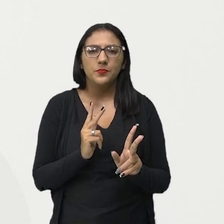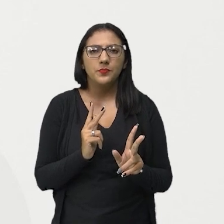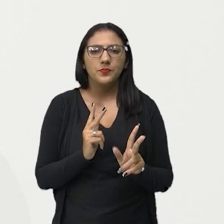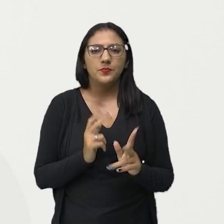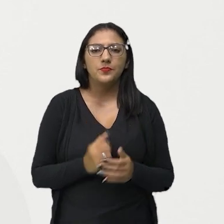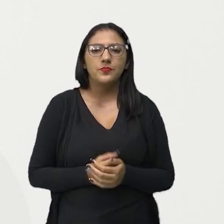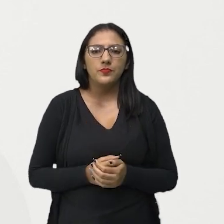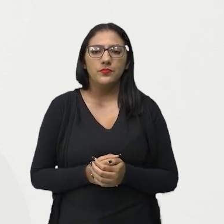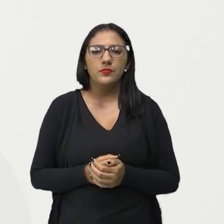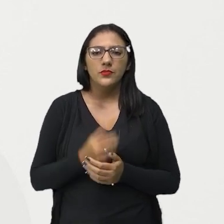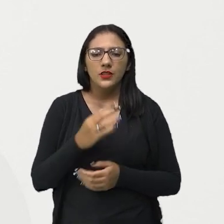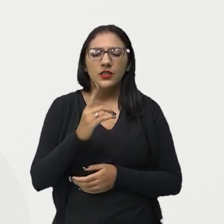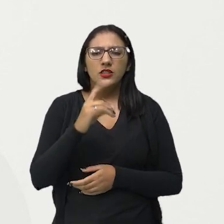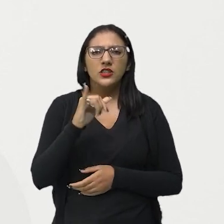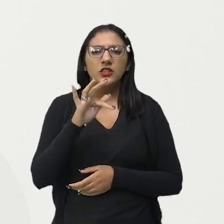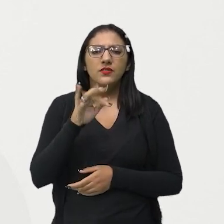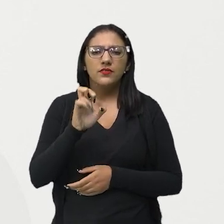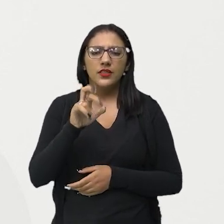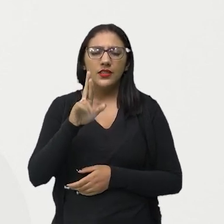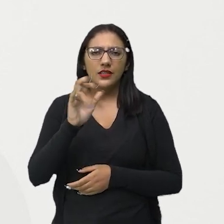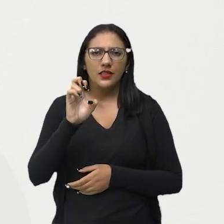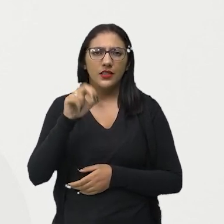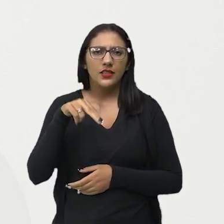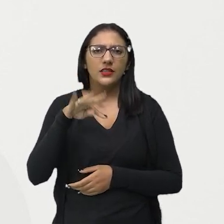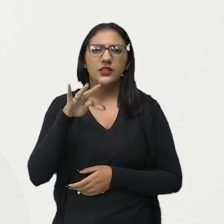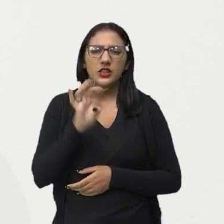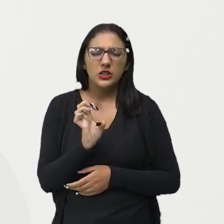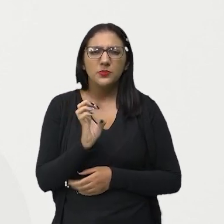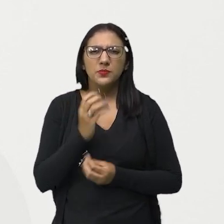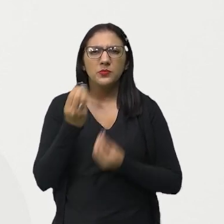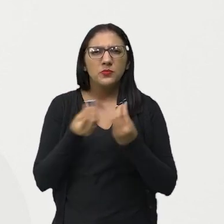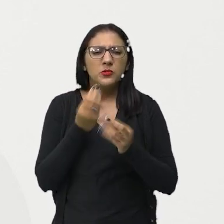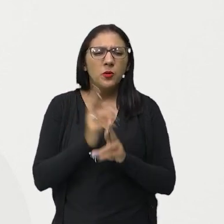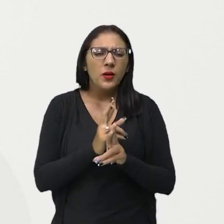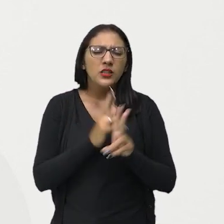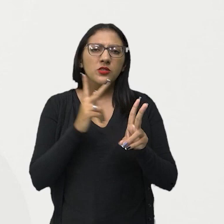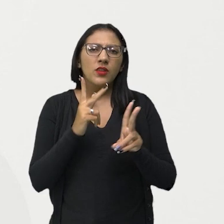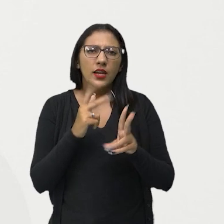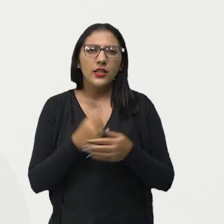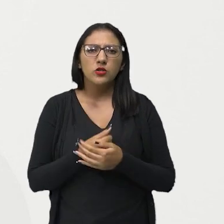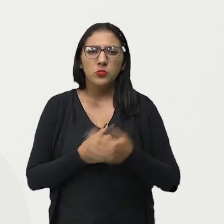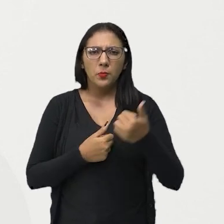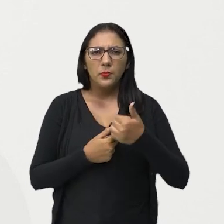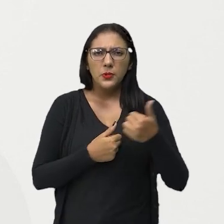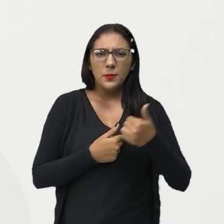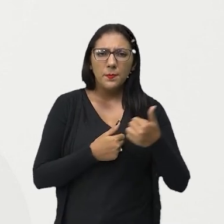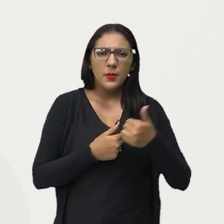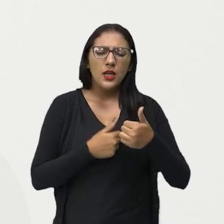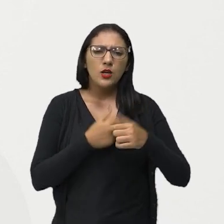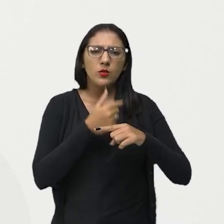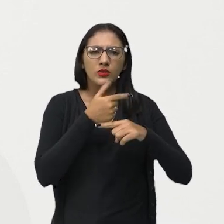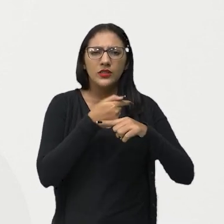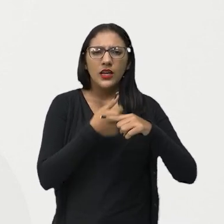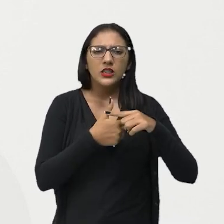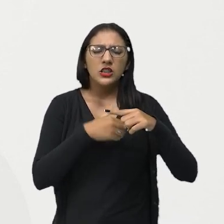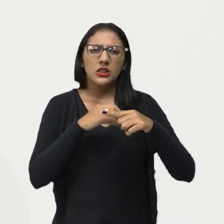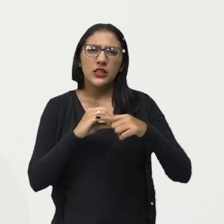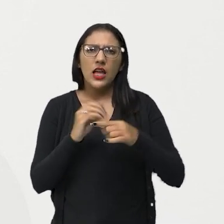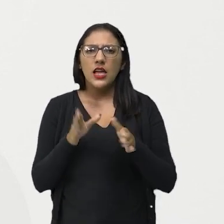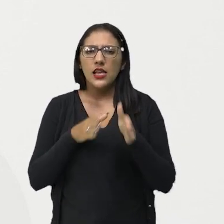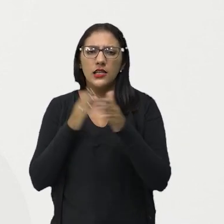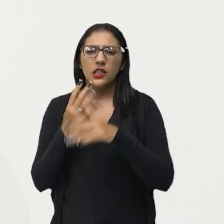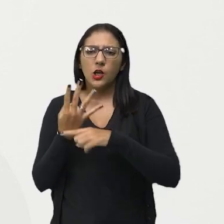tá? É uma diferença. Qual a diferença do segundo pacote com o primeiro, ou do primeiro com o